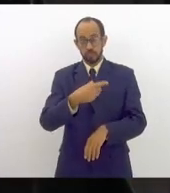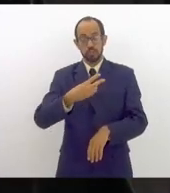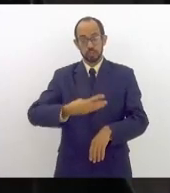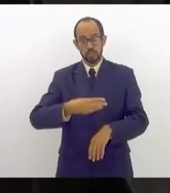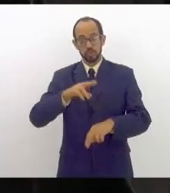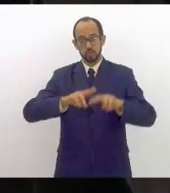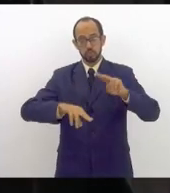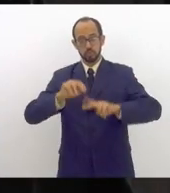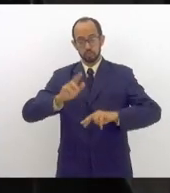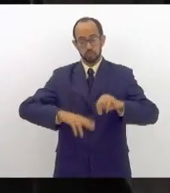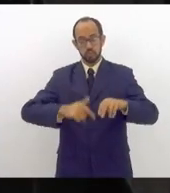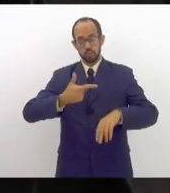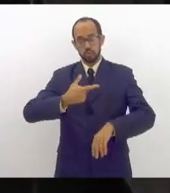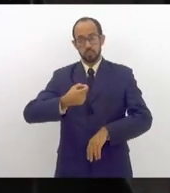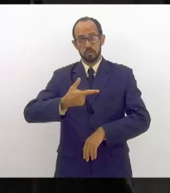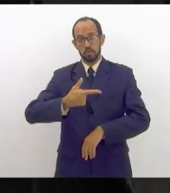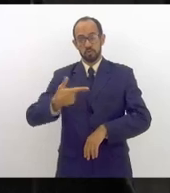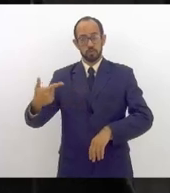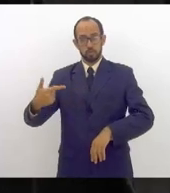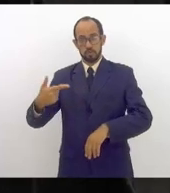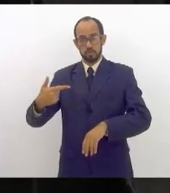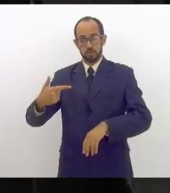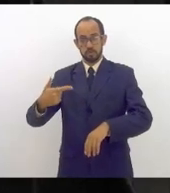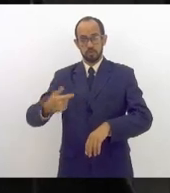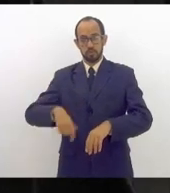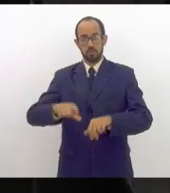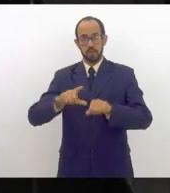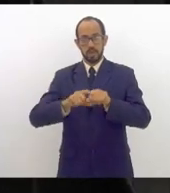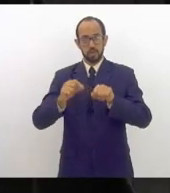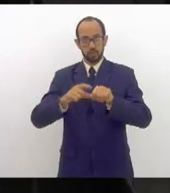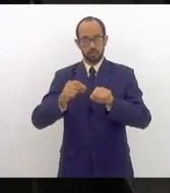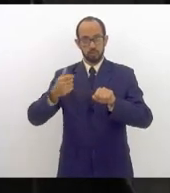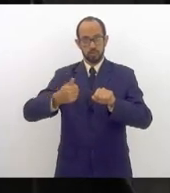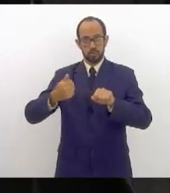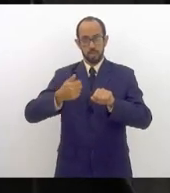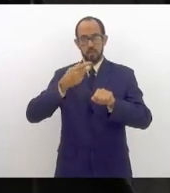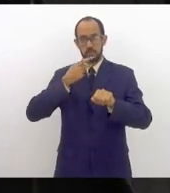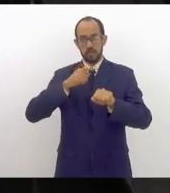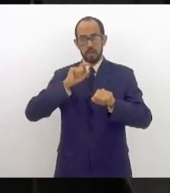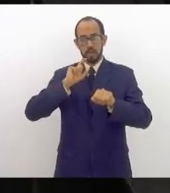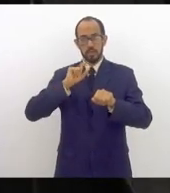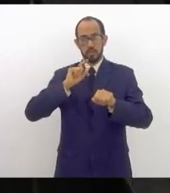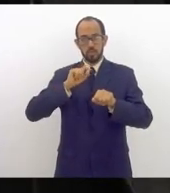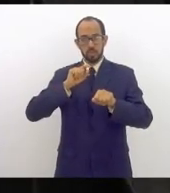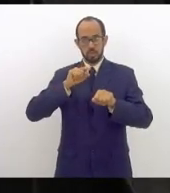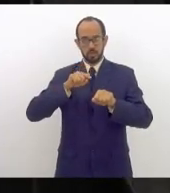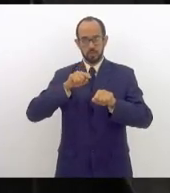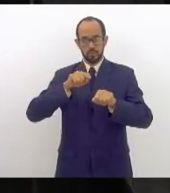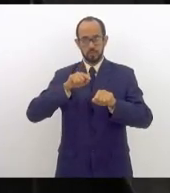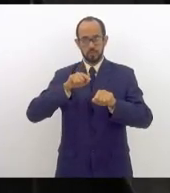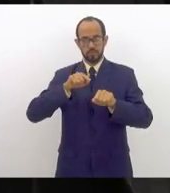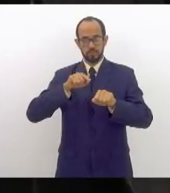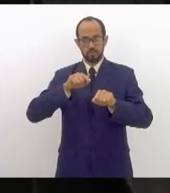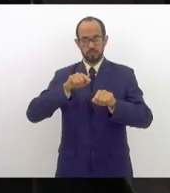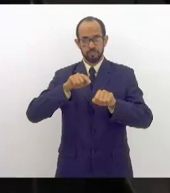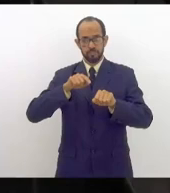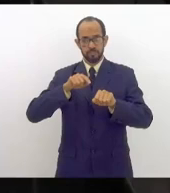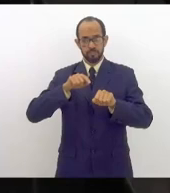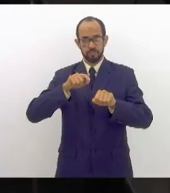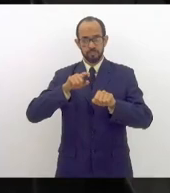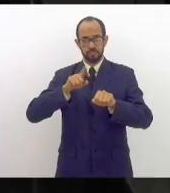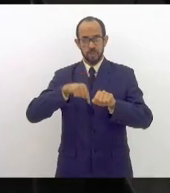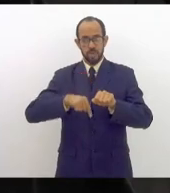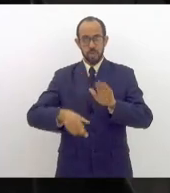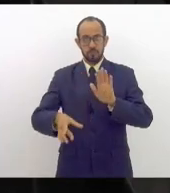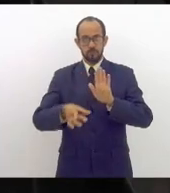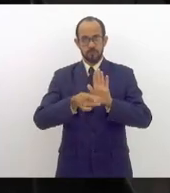de 2022. O que diz o artigo 1º deste projeto de lei? Fica